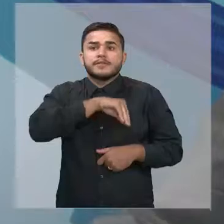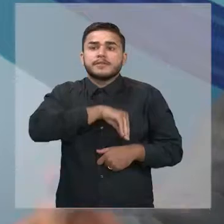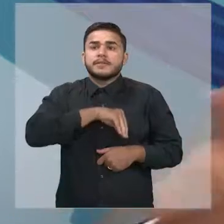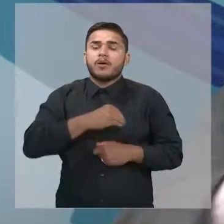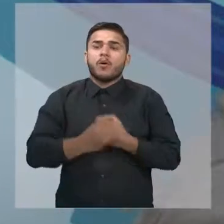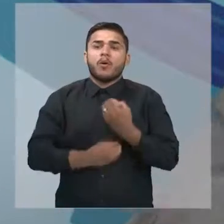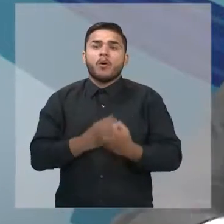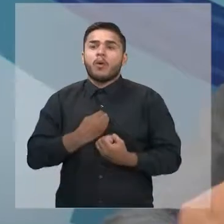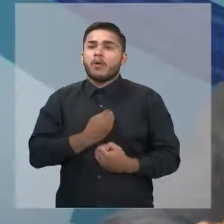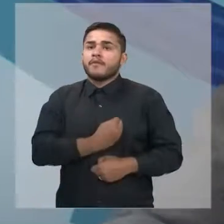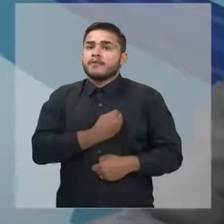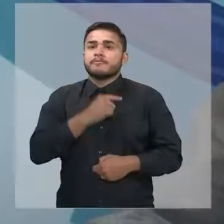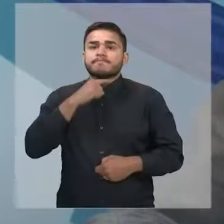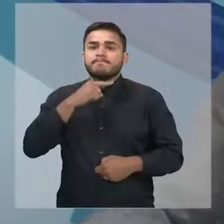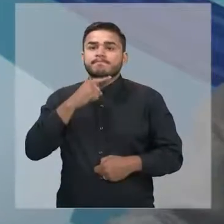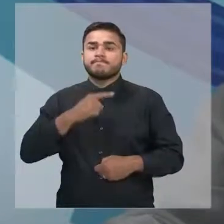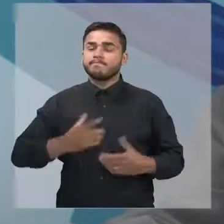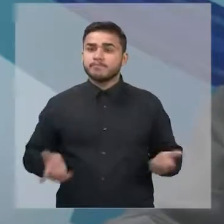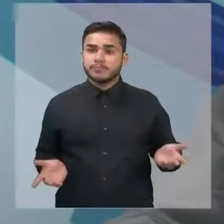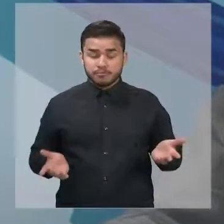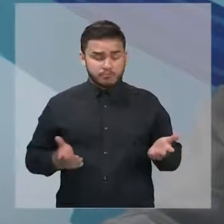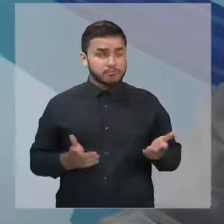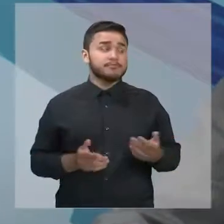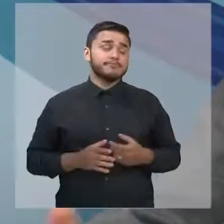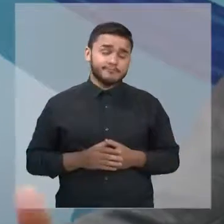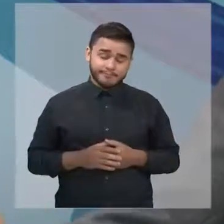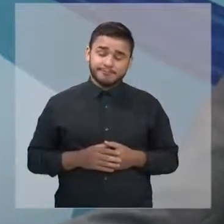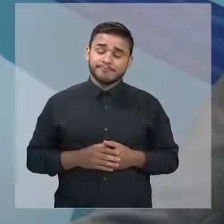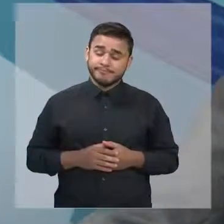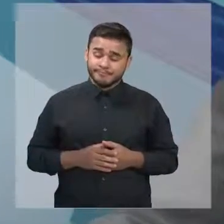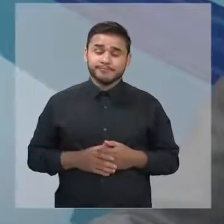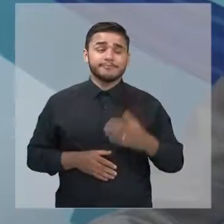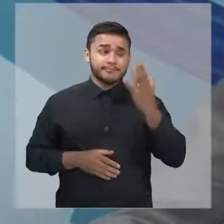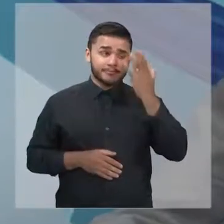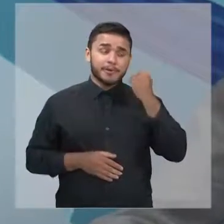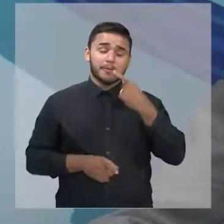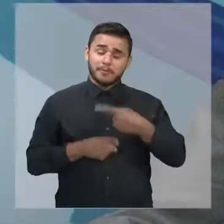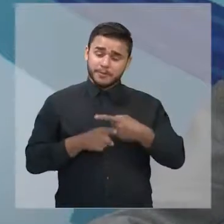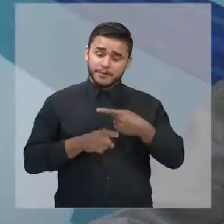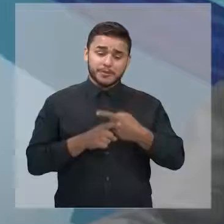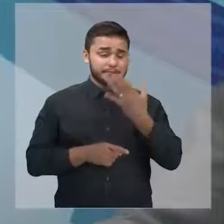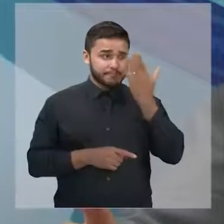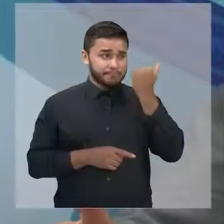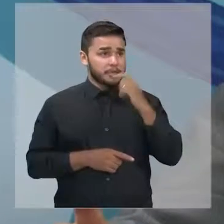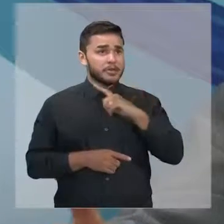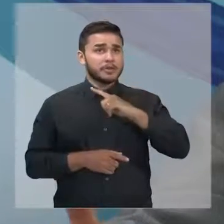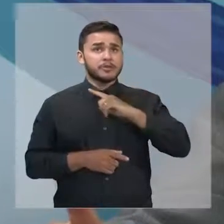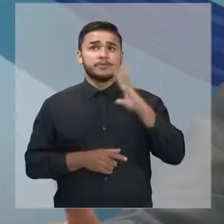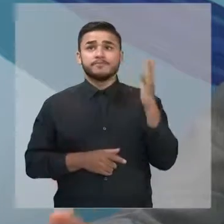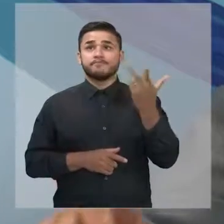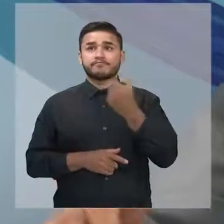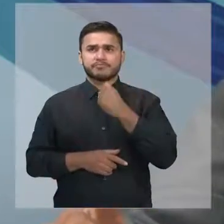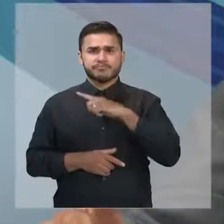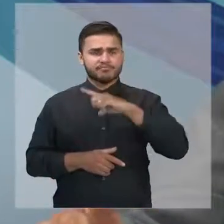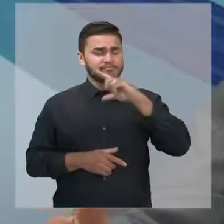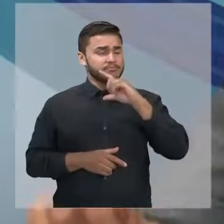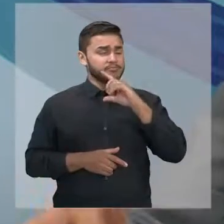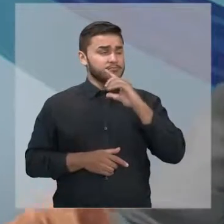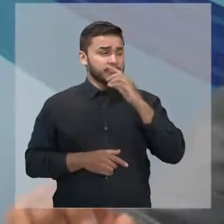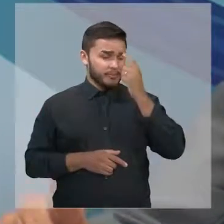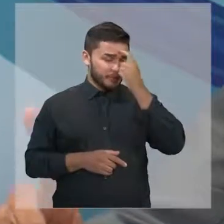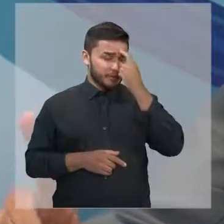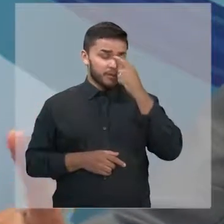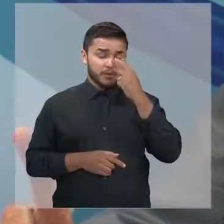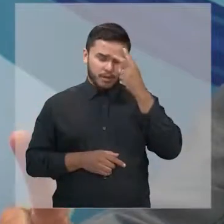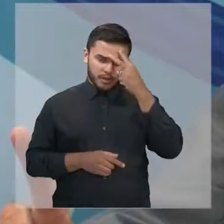Exato. Agora, tem um detalhe que ninguém está lembrando aí, que se ele está ganhando quase 100 mil reais, ele estourou muito o